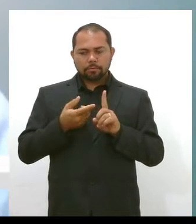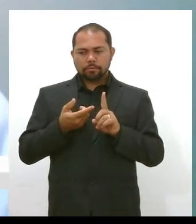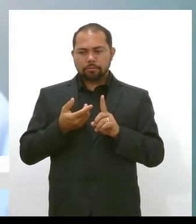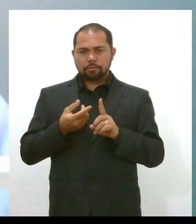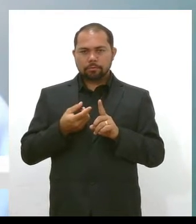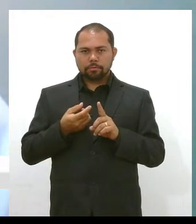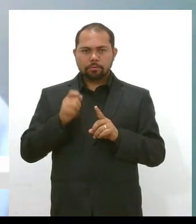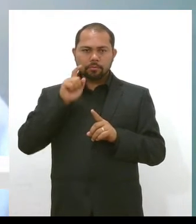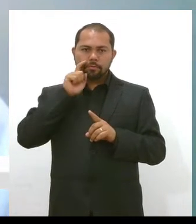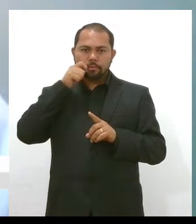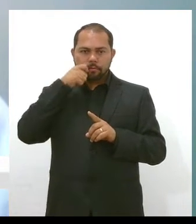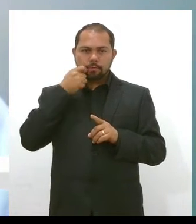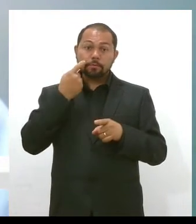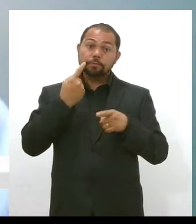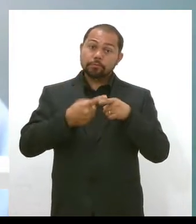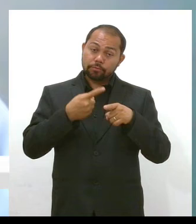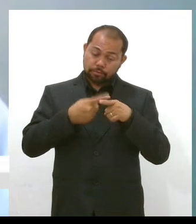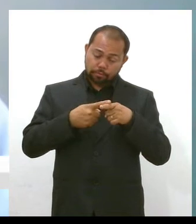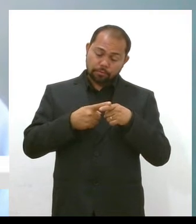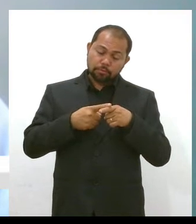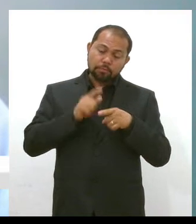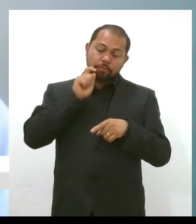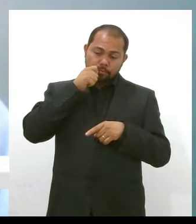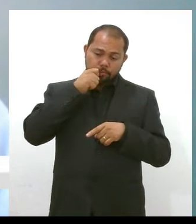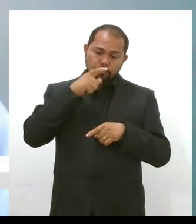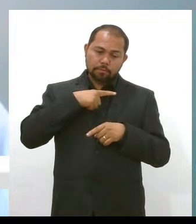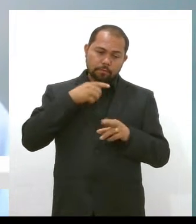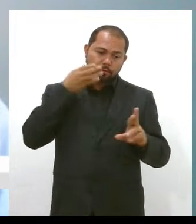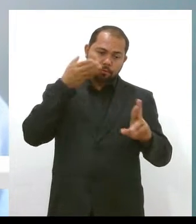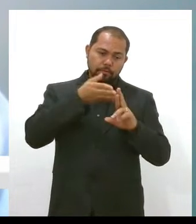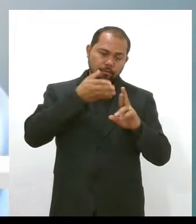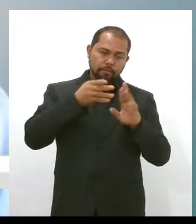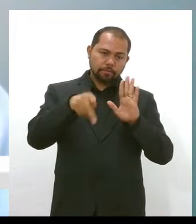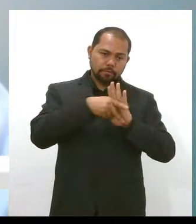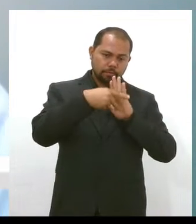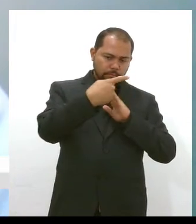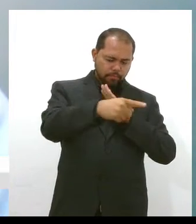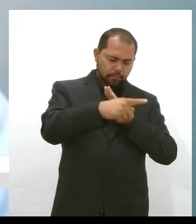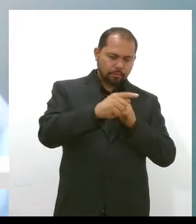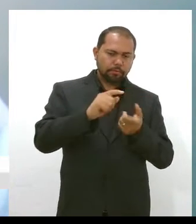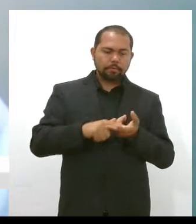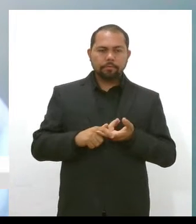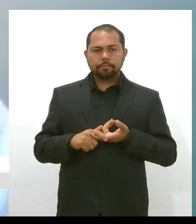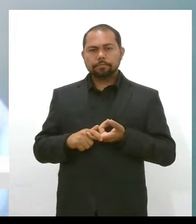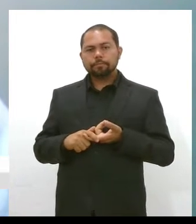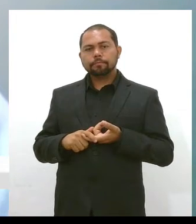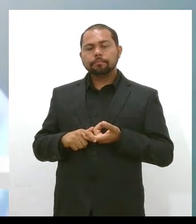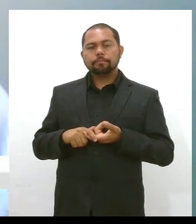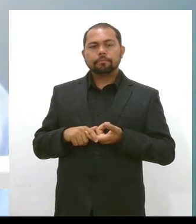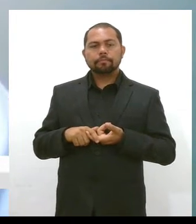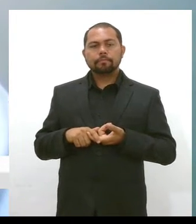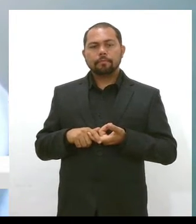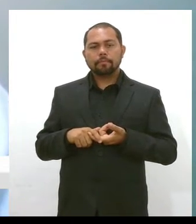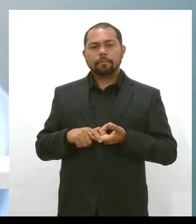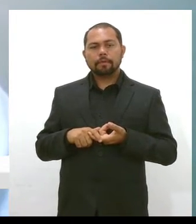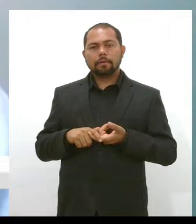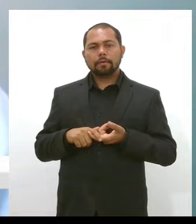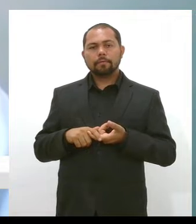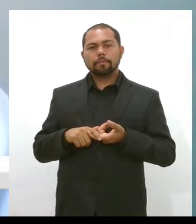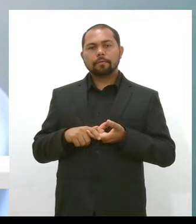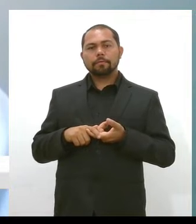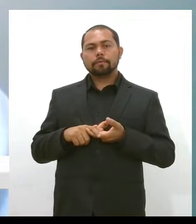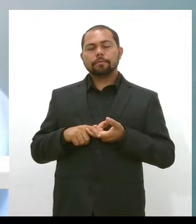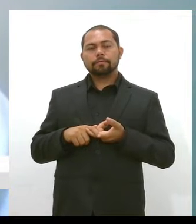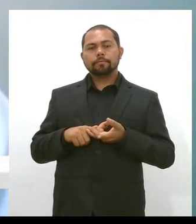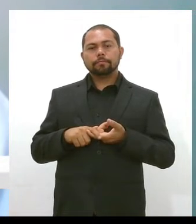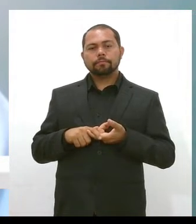tem referência própria, tem pré-natal próprio, né? Pré-natal de alto risco, que fica no SEMA Siqueira Campos. E agora,